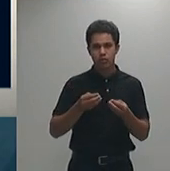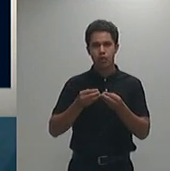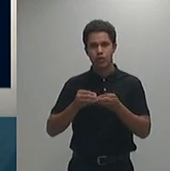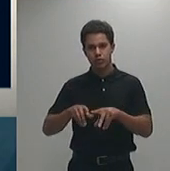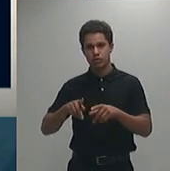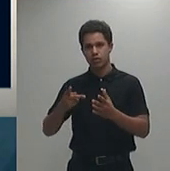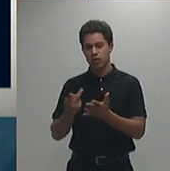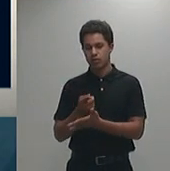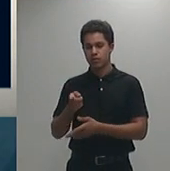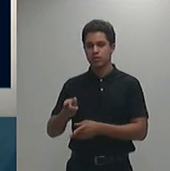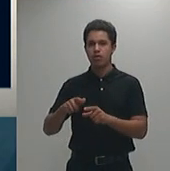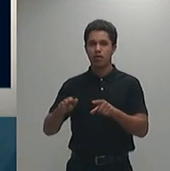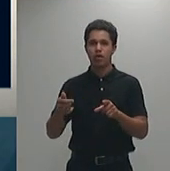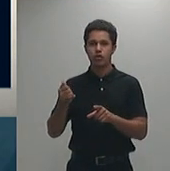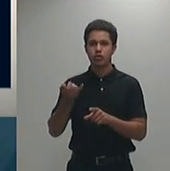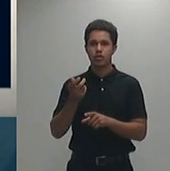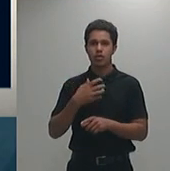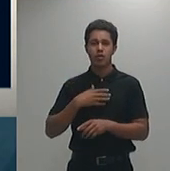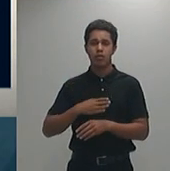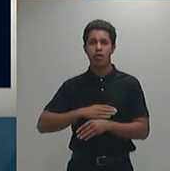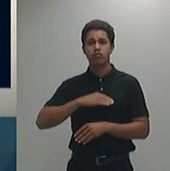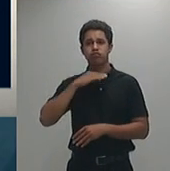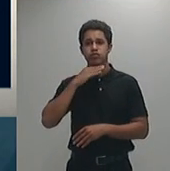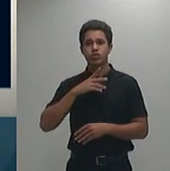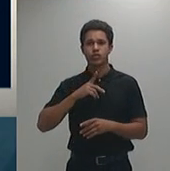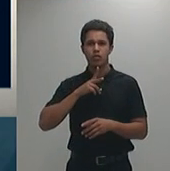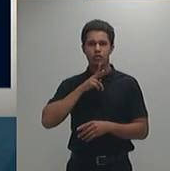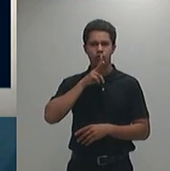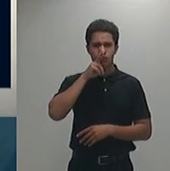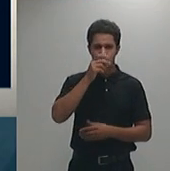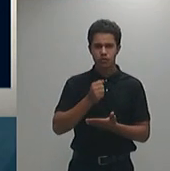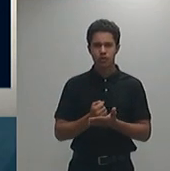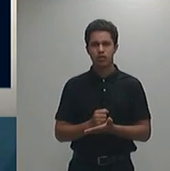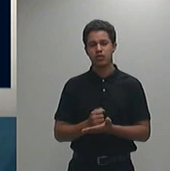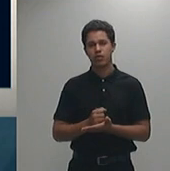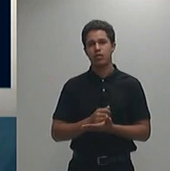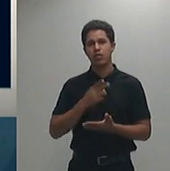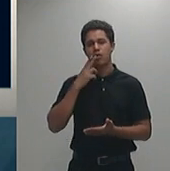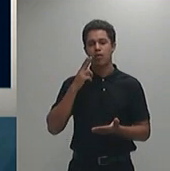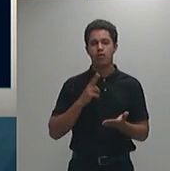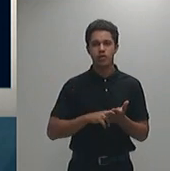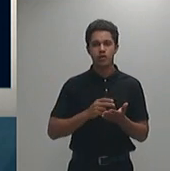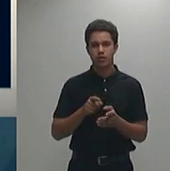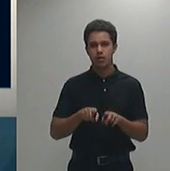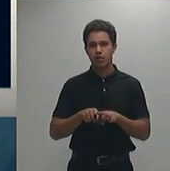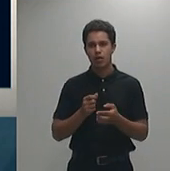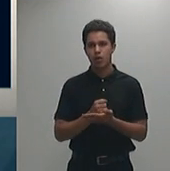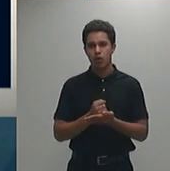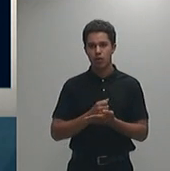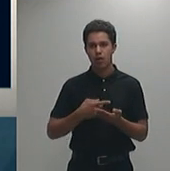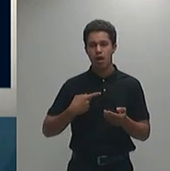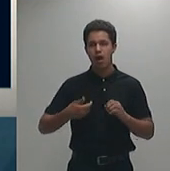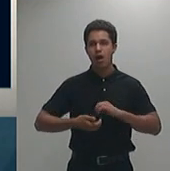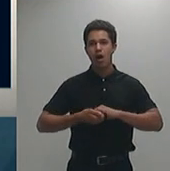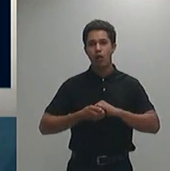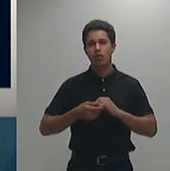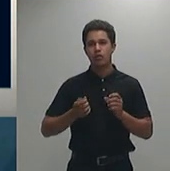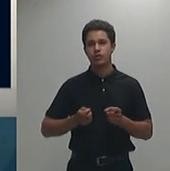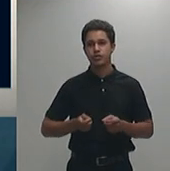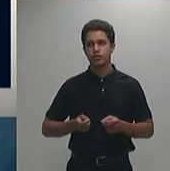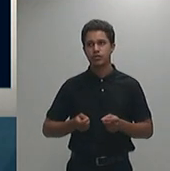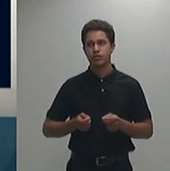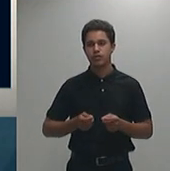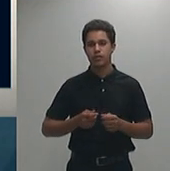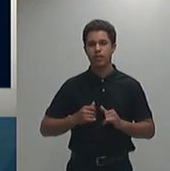por abuso de poder de controle razão do suporte de confessados pelos controladores em acordo de delação premiada e esse procedimento